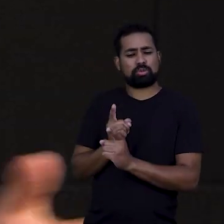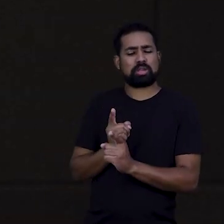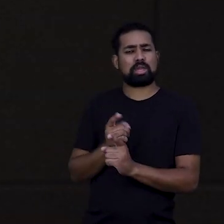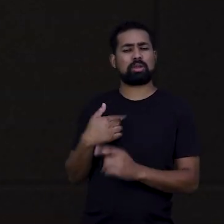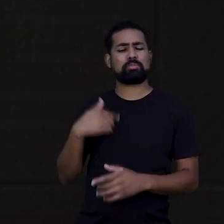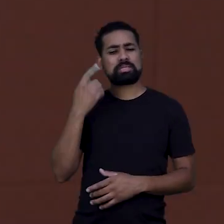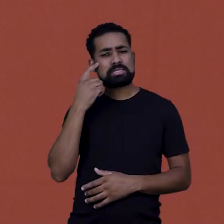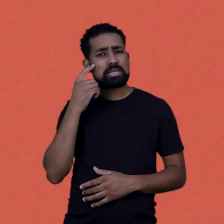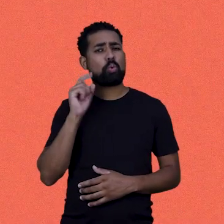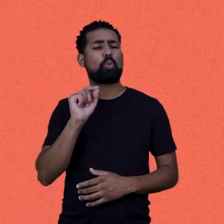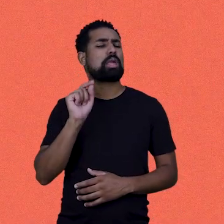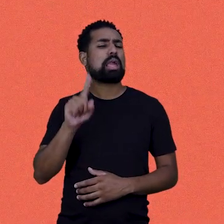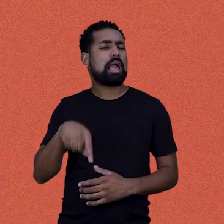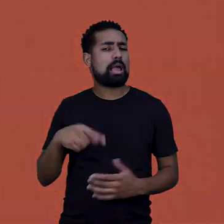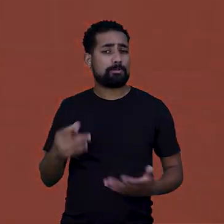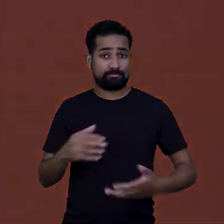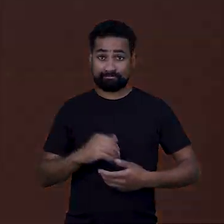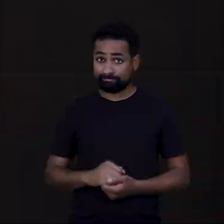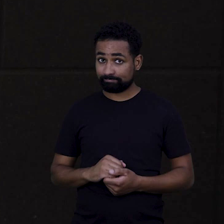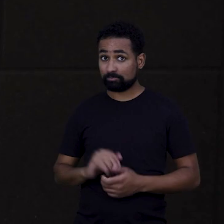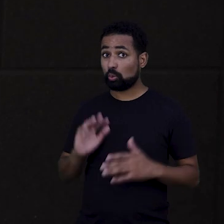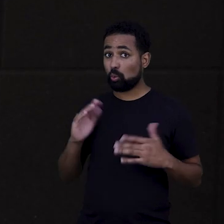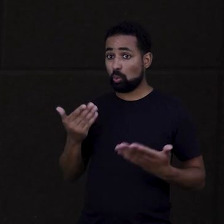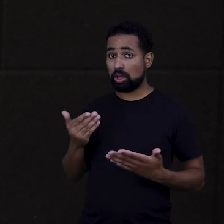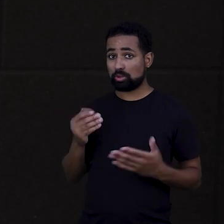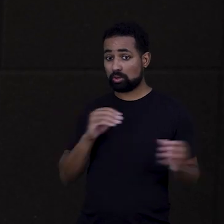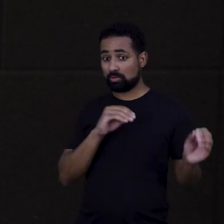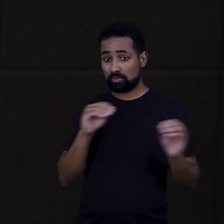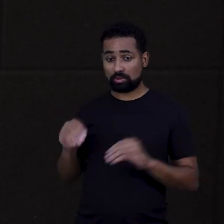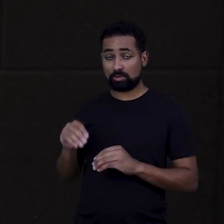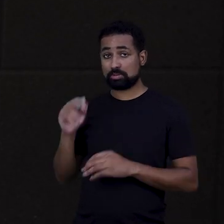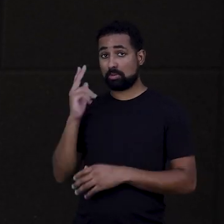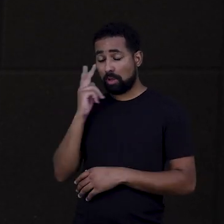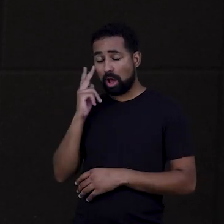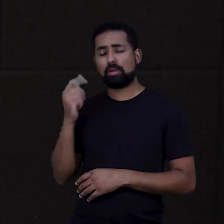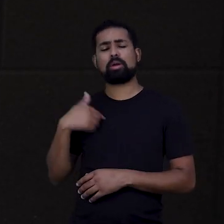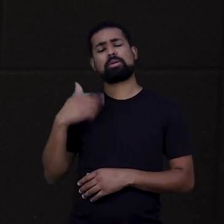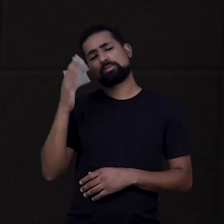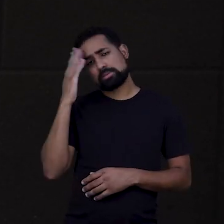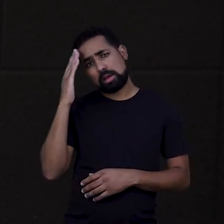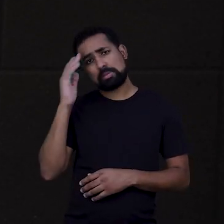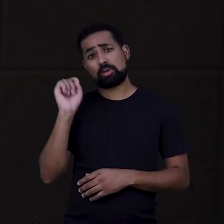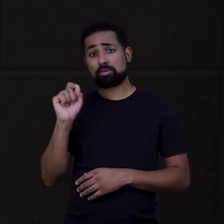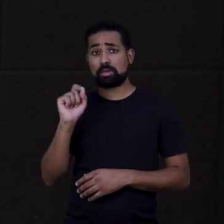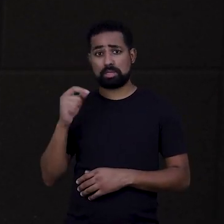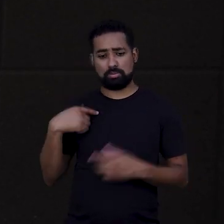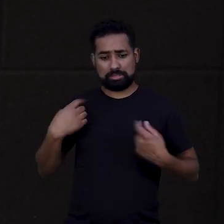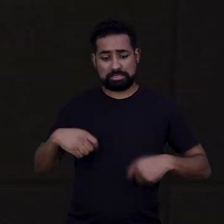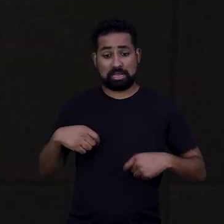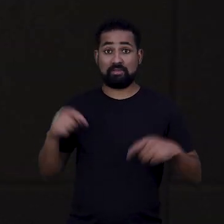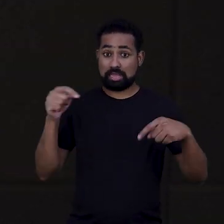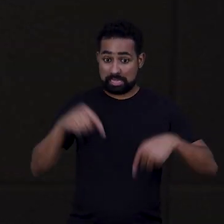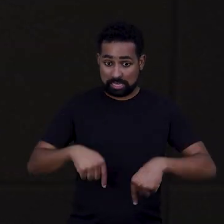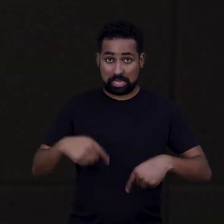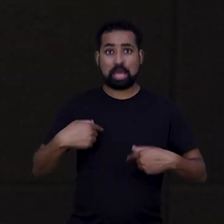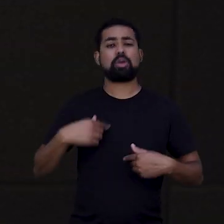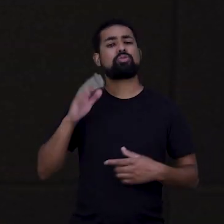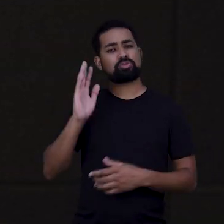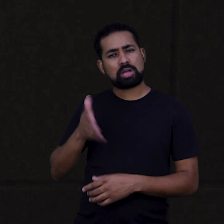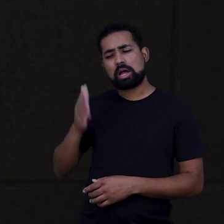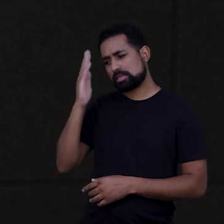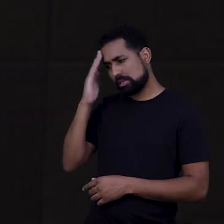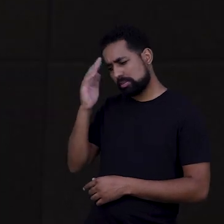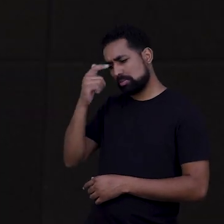F sobre isso que que é isso quando eu pisei aqui em São Paulo na verdade eu sabia que eu devia estar aqui já me entendia como uma